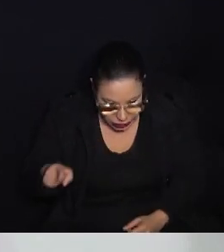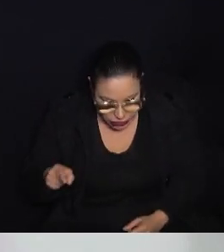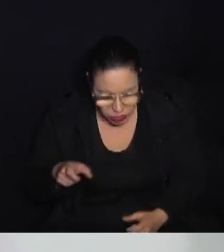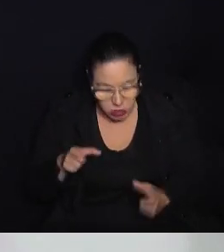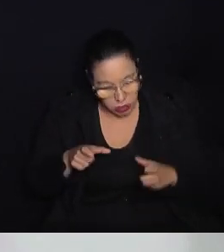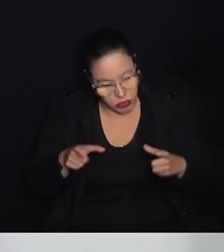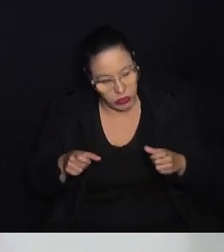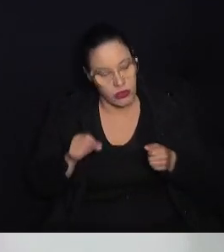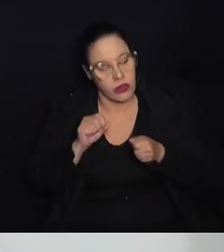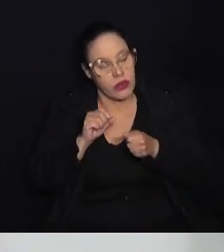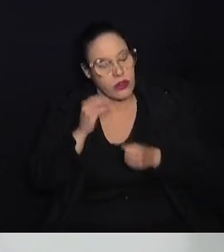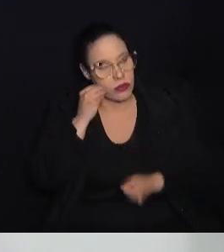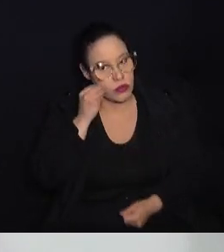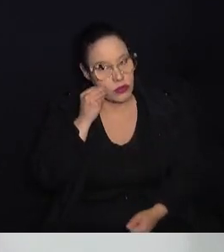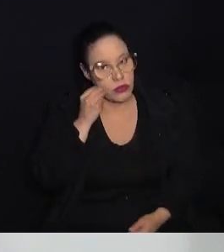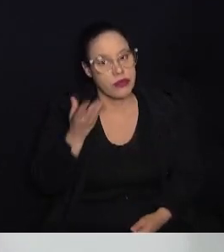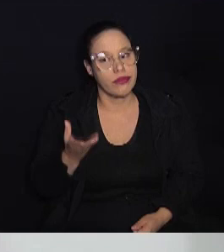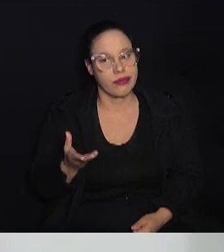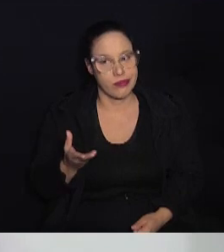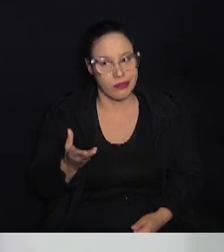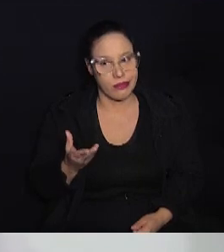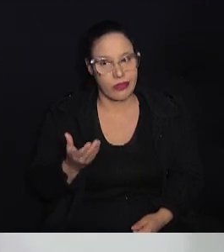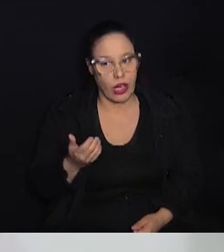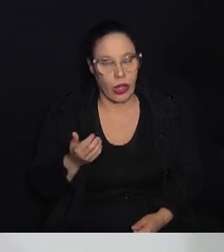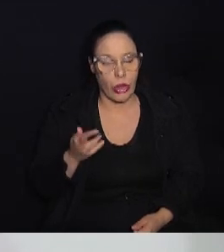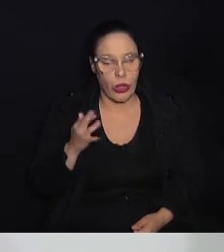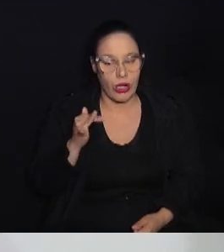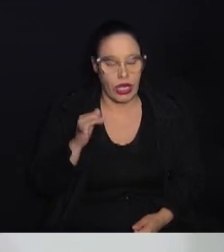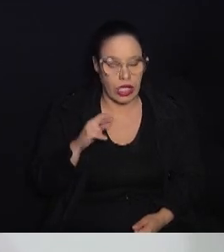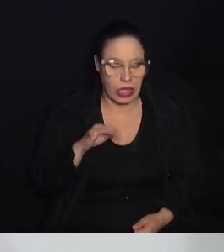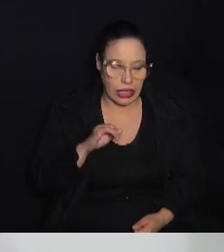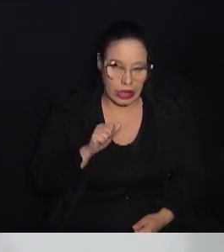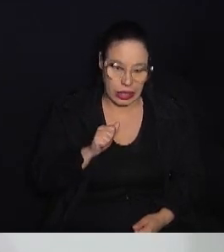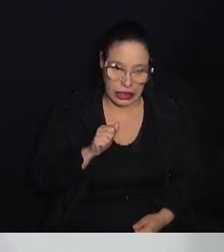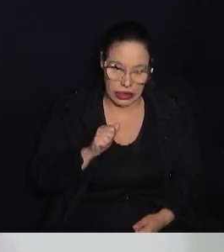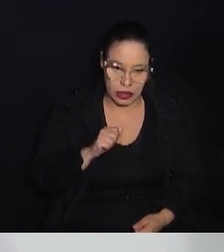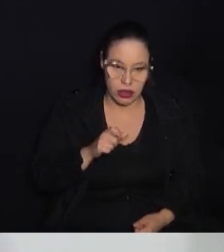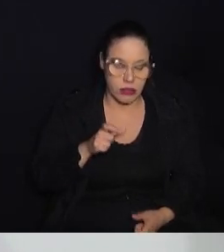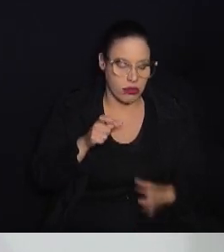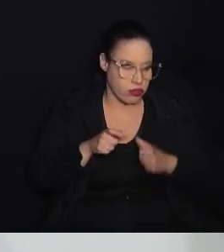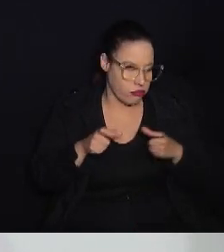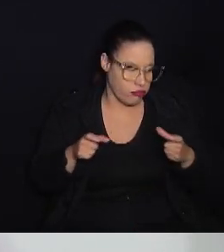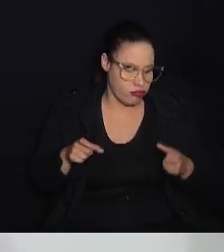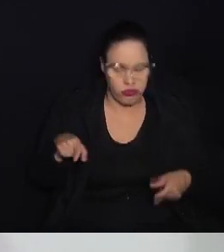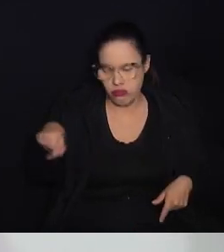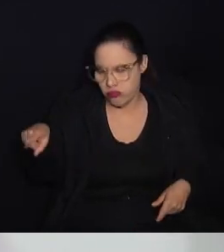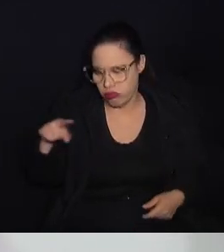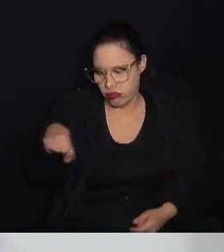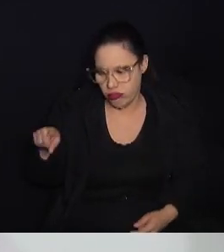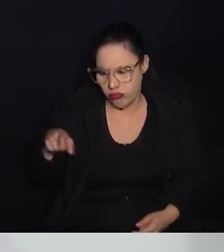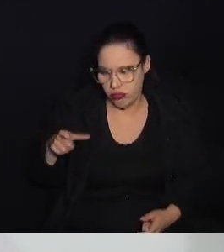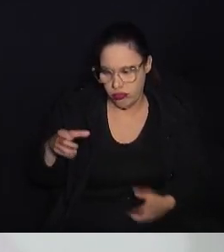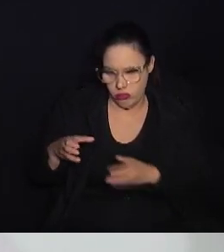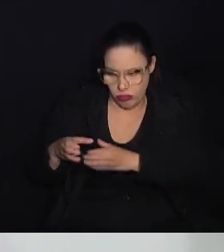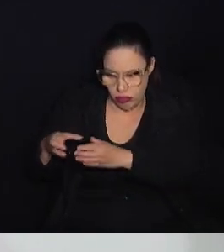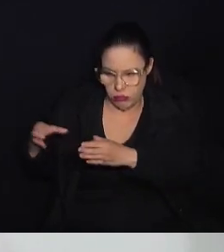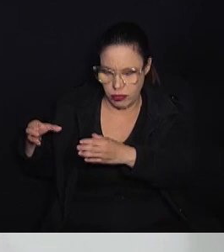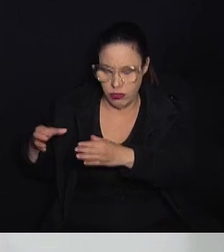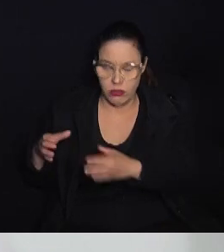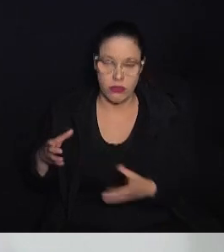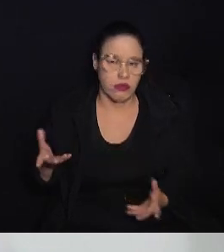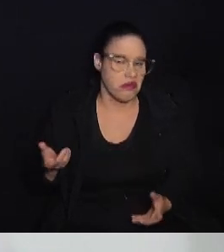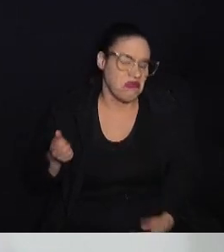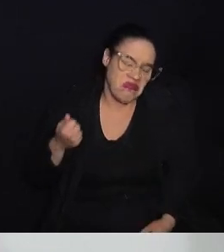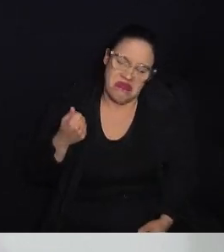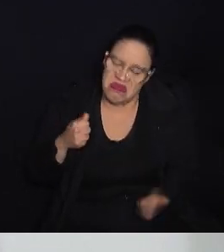gente preconiza fazer o teste de tolerância à glicose oral. Nas outras pessoas, que constituem a grande maioria